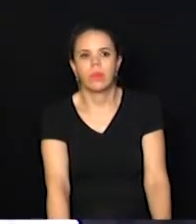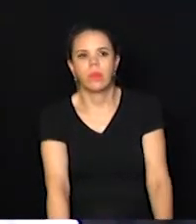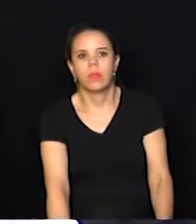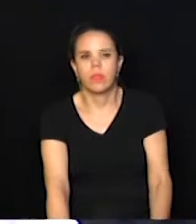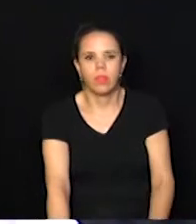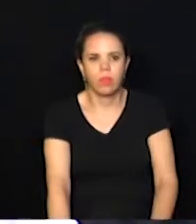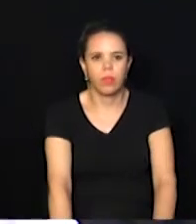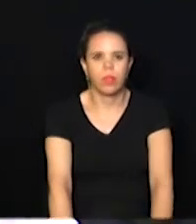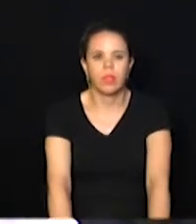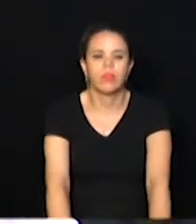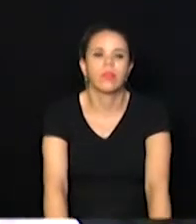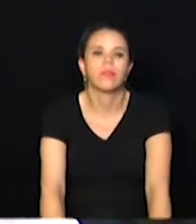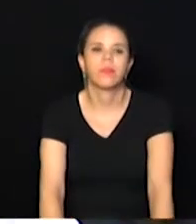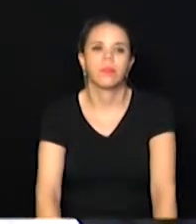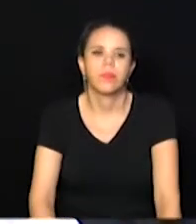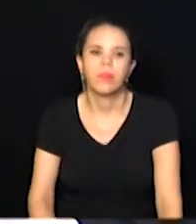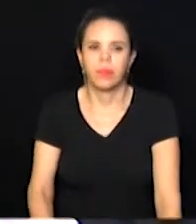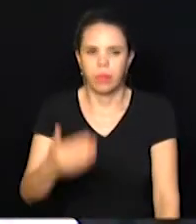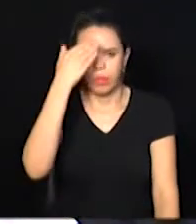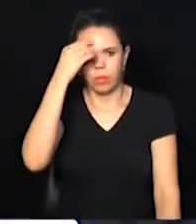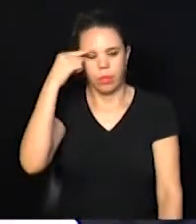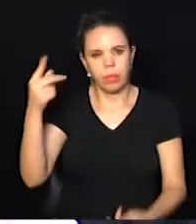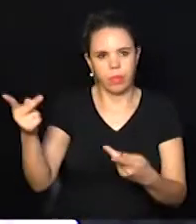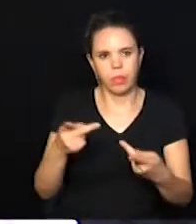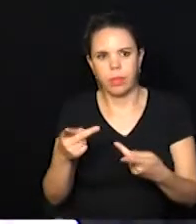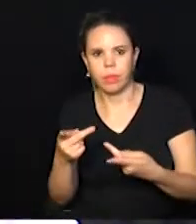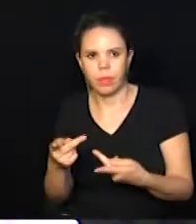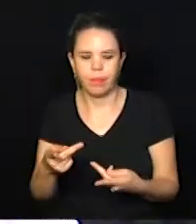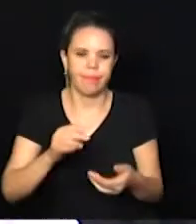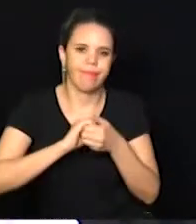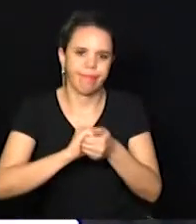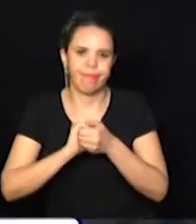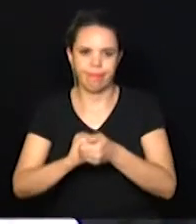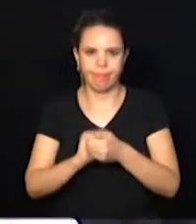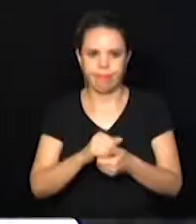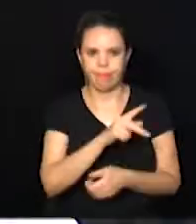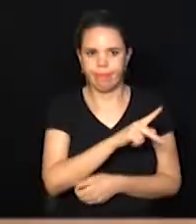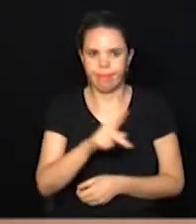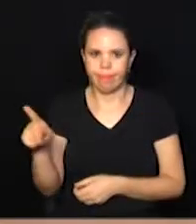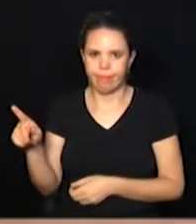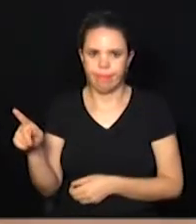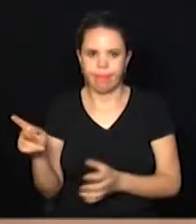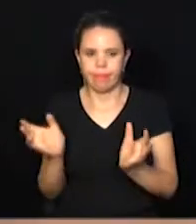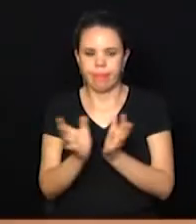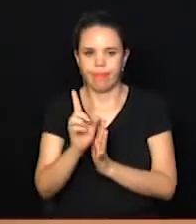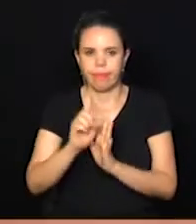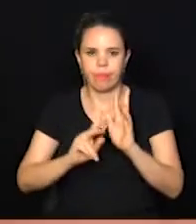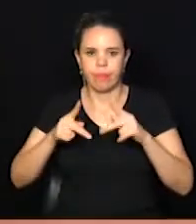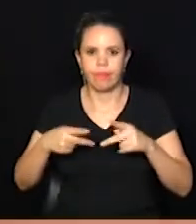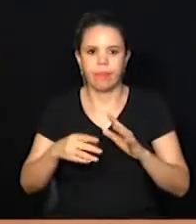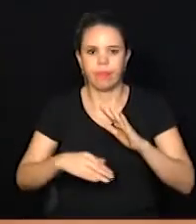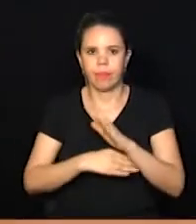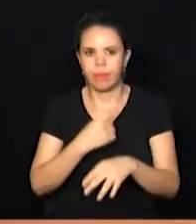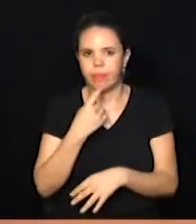Obrigado. Obrigado, Paola, pelo convite. Quero cumprimentá-la aí como presidente da Comissão de Direitos Humanos da Câmara de Vereadores